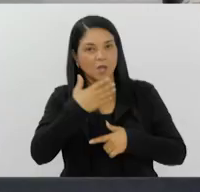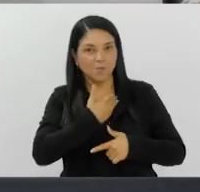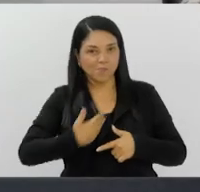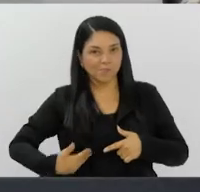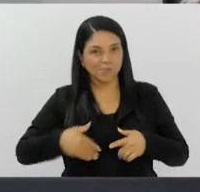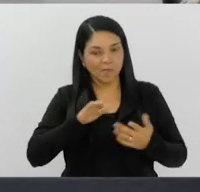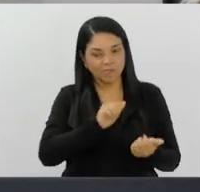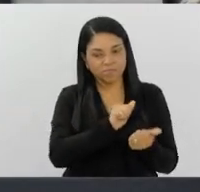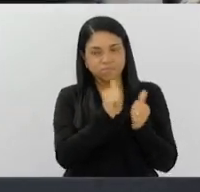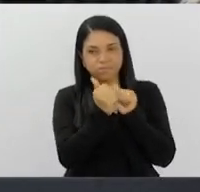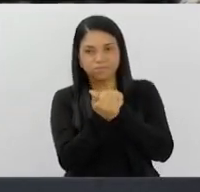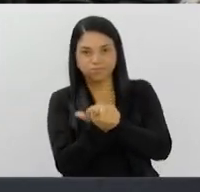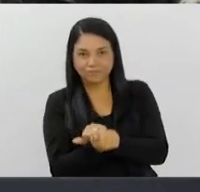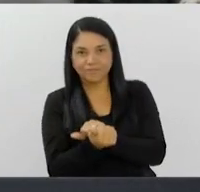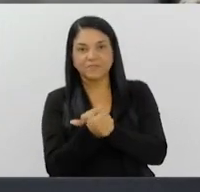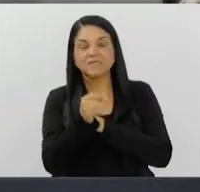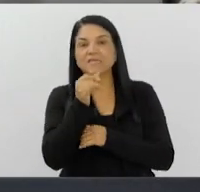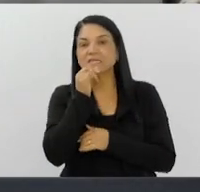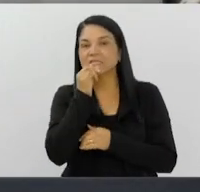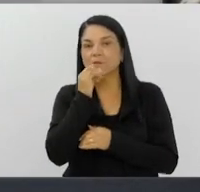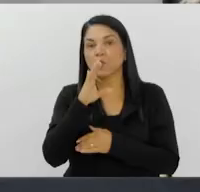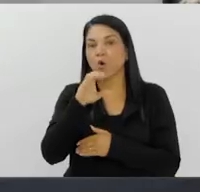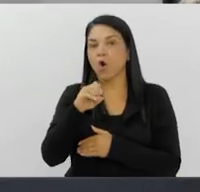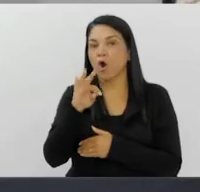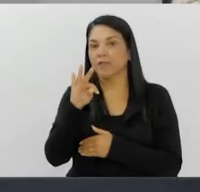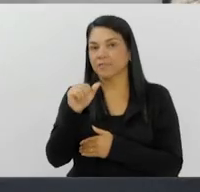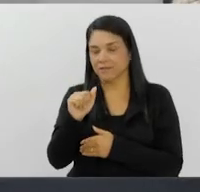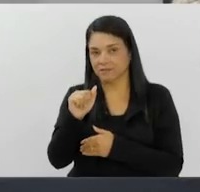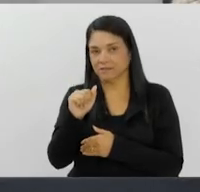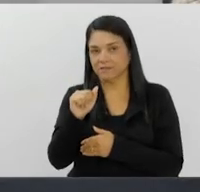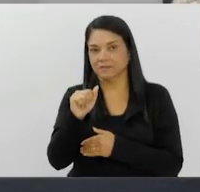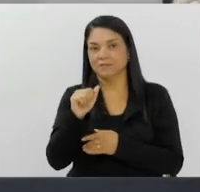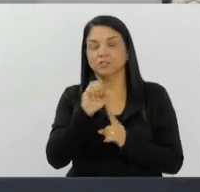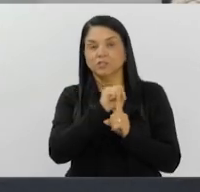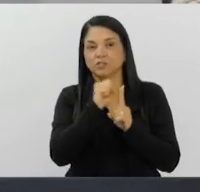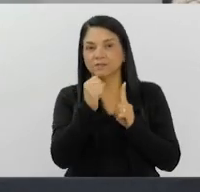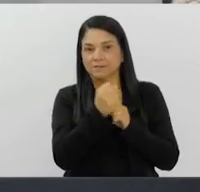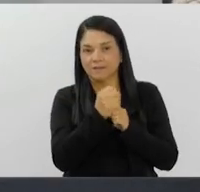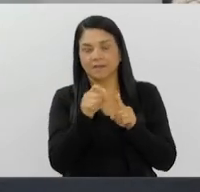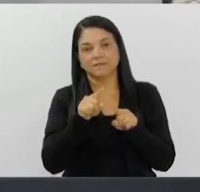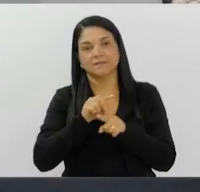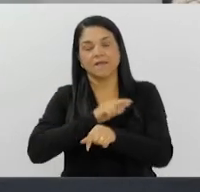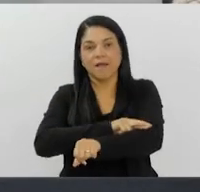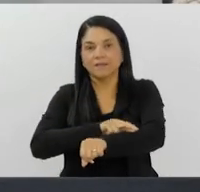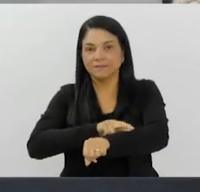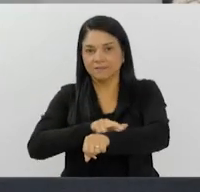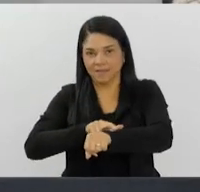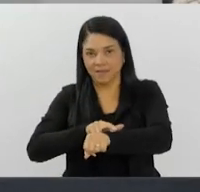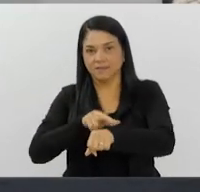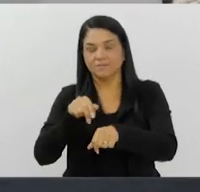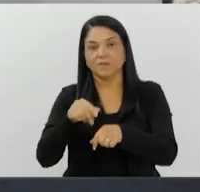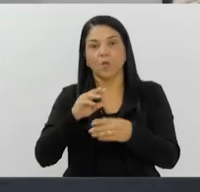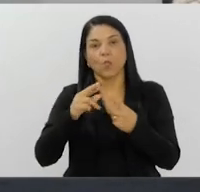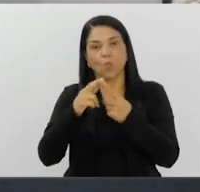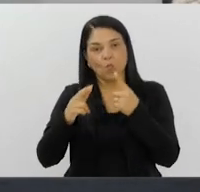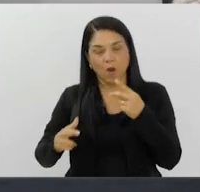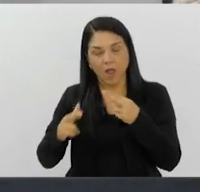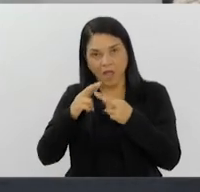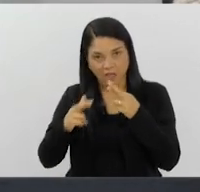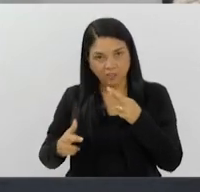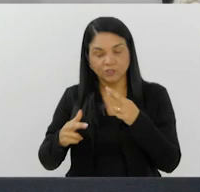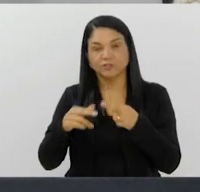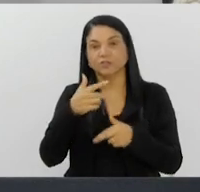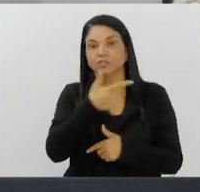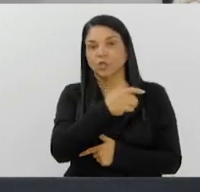eu vou dar por exemplo o exemplo das cotas sociais e raciais inicialmente elas deram né a uer implementou em 2003